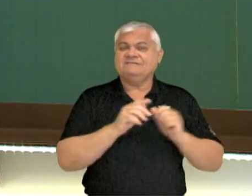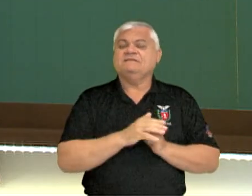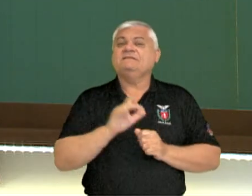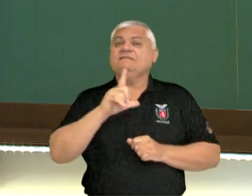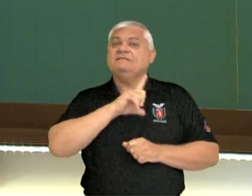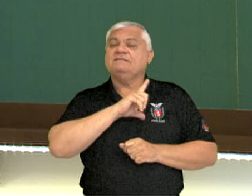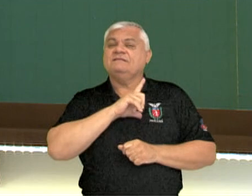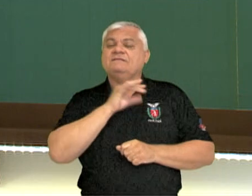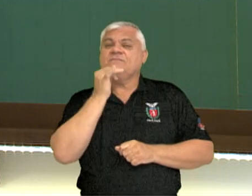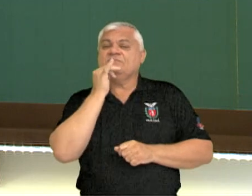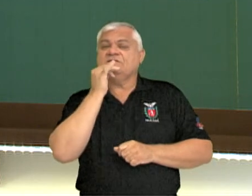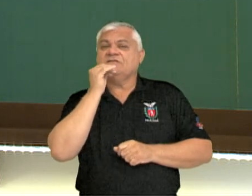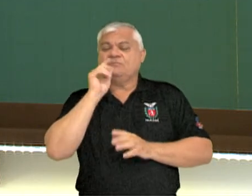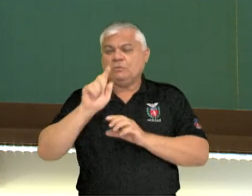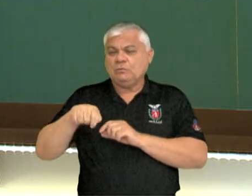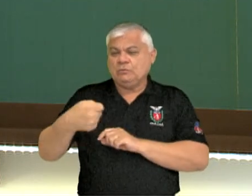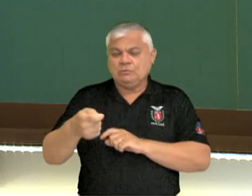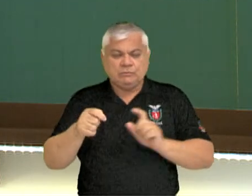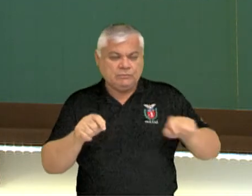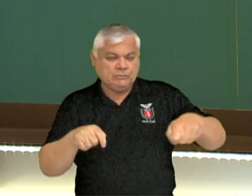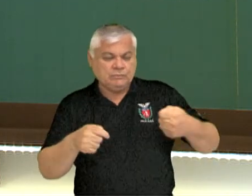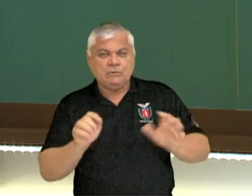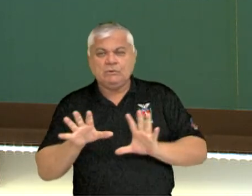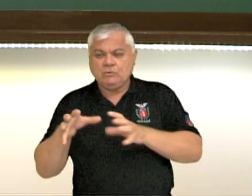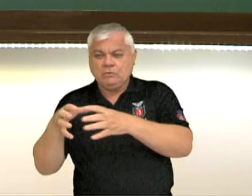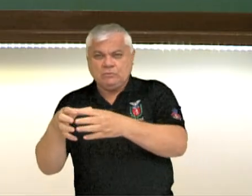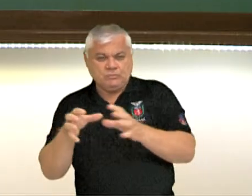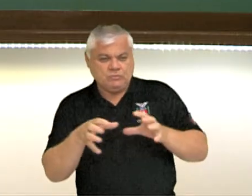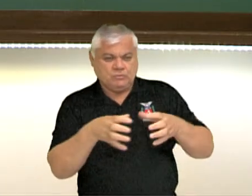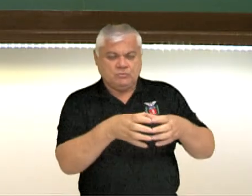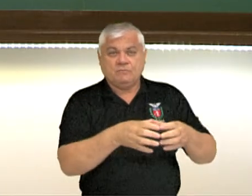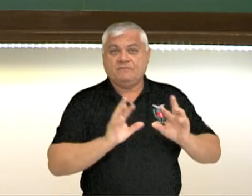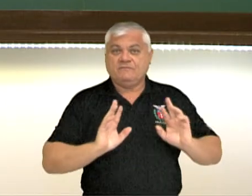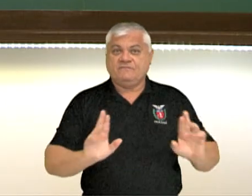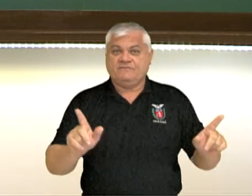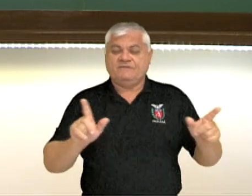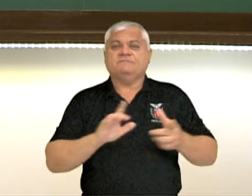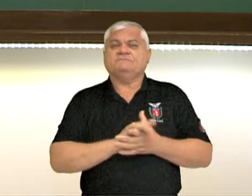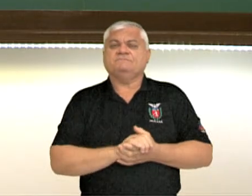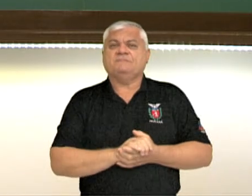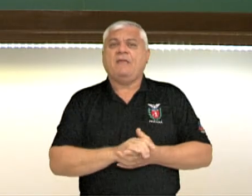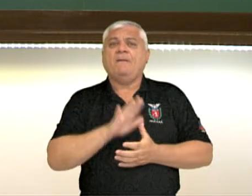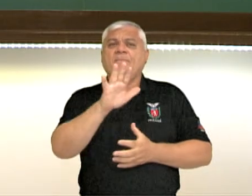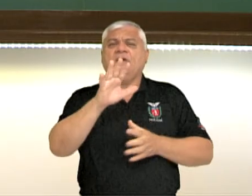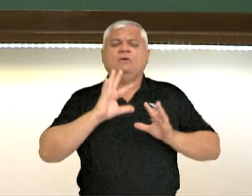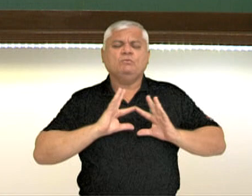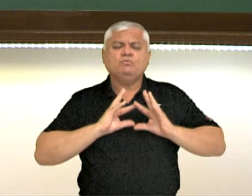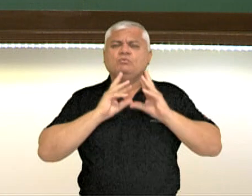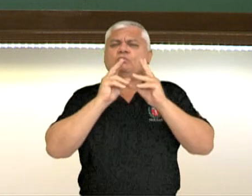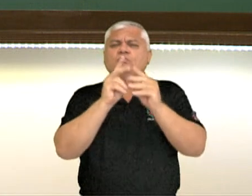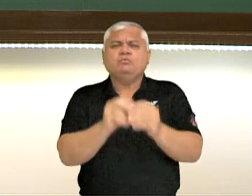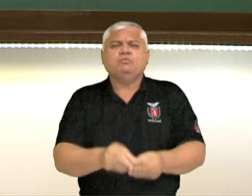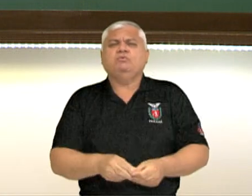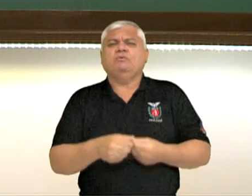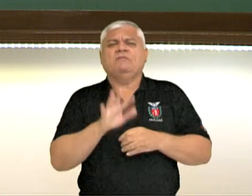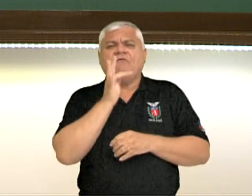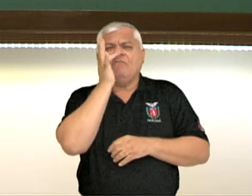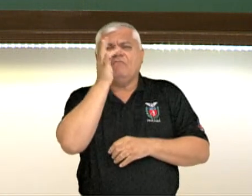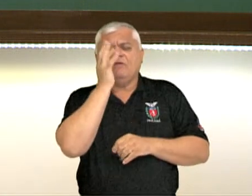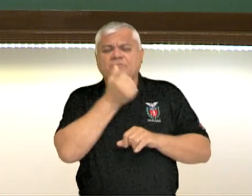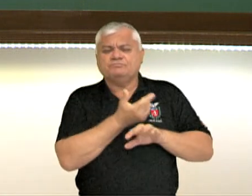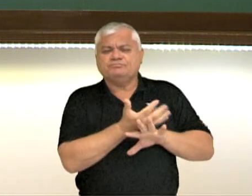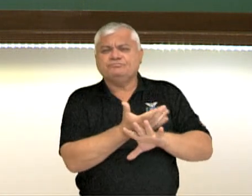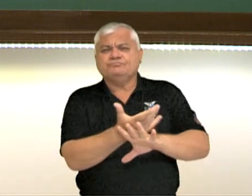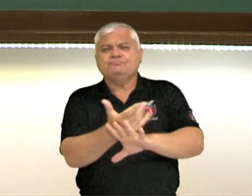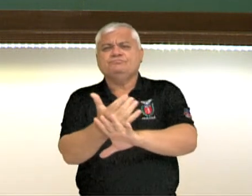tenham classificações em reinos diferentes. Porém, todos os grupos de plantas derivaram das algas